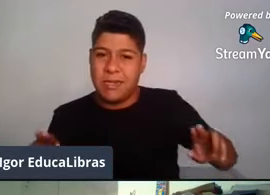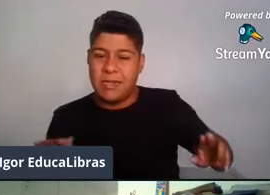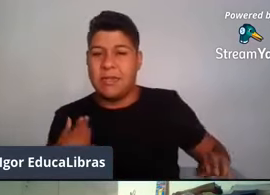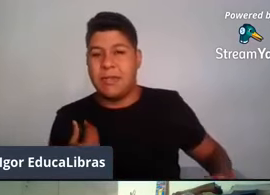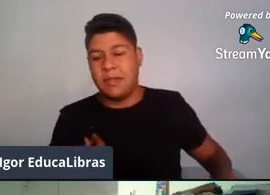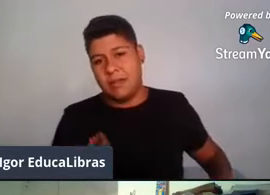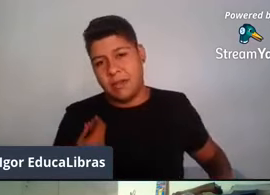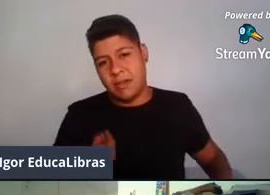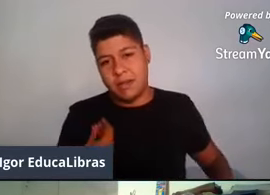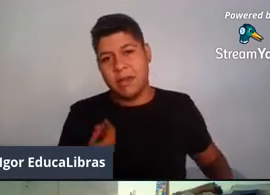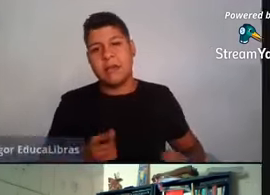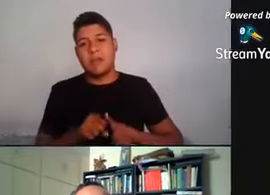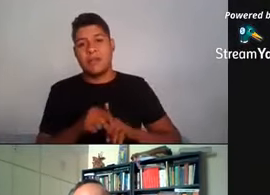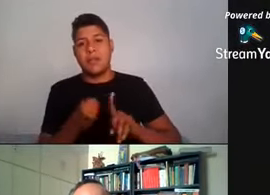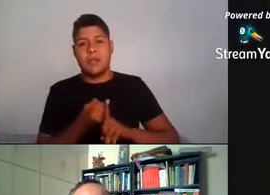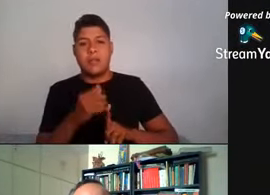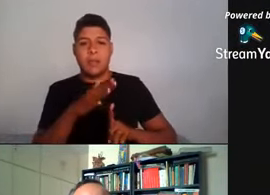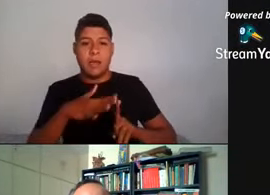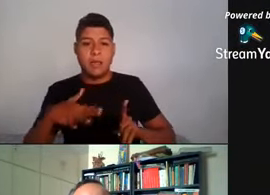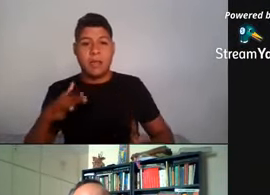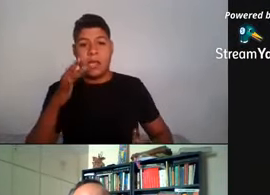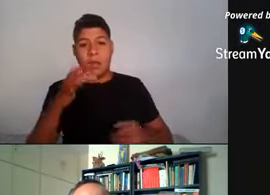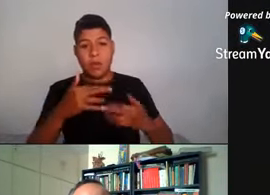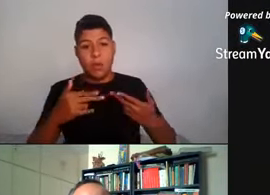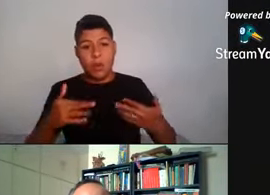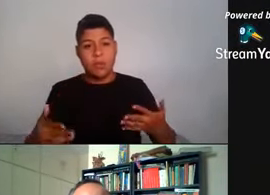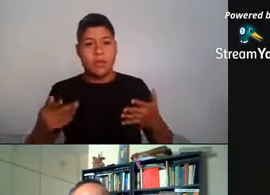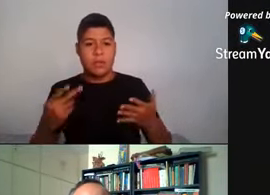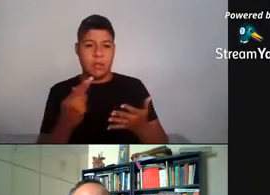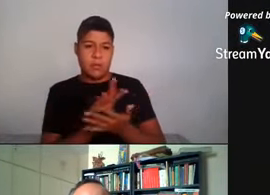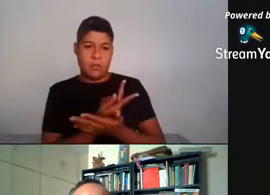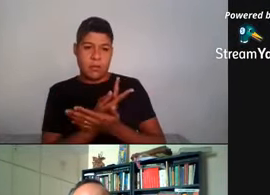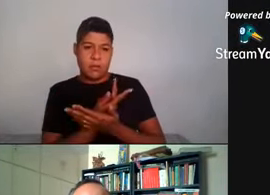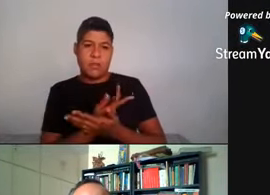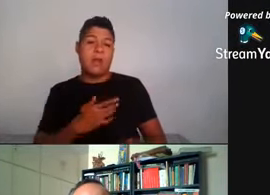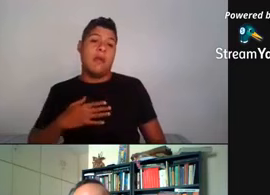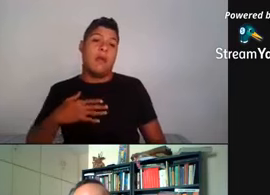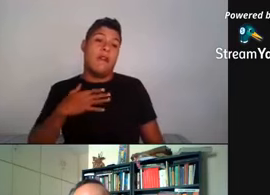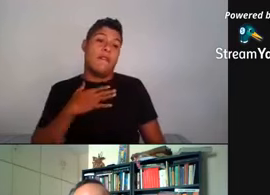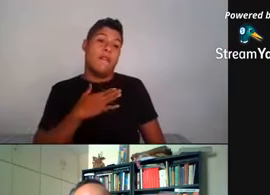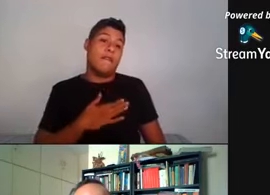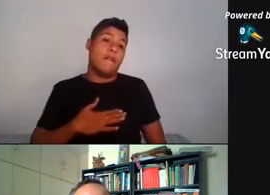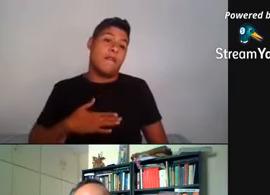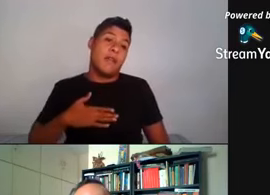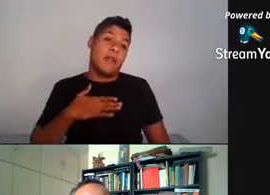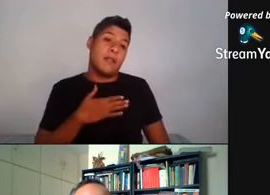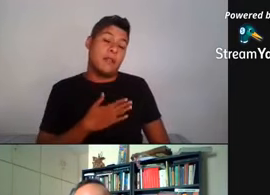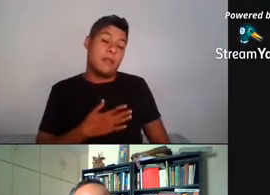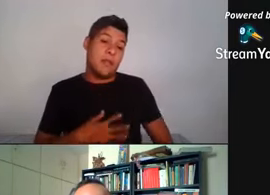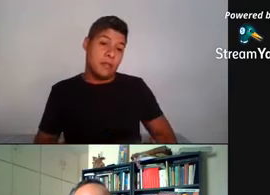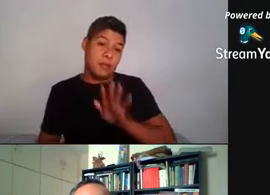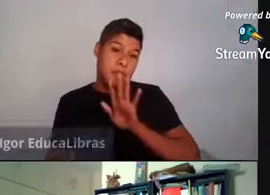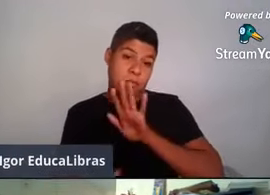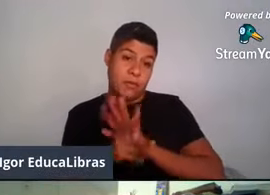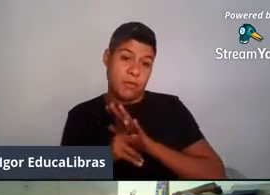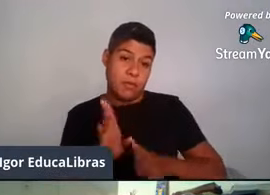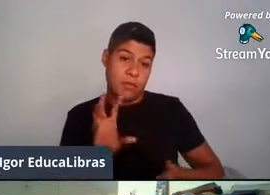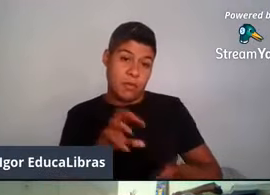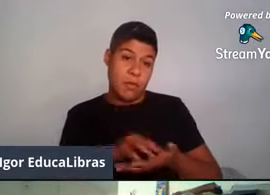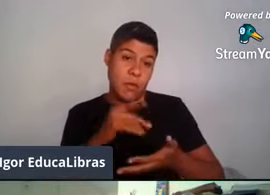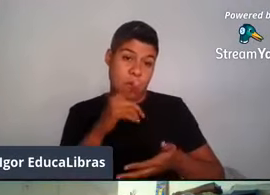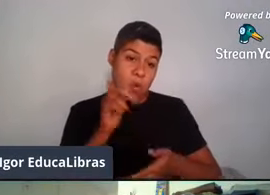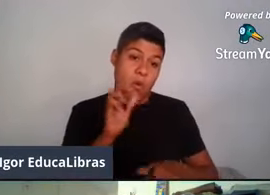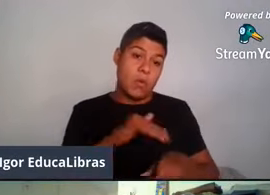da área da sociedade para que as coisas aconteçam. Felizmente, nesta nossa gestão, até ontem eu estava